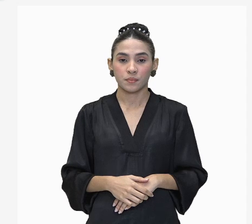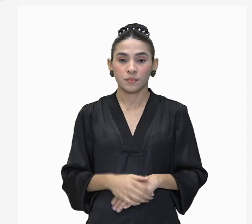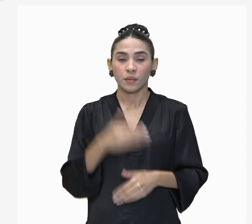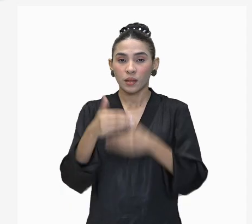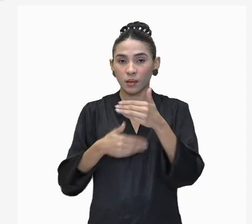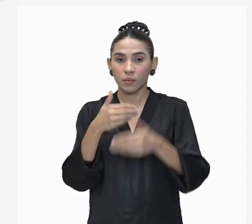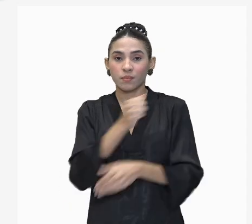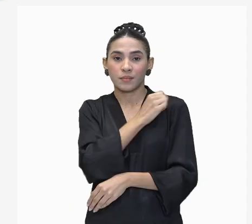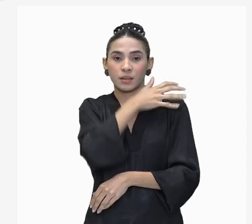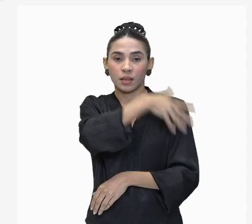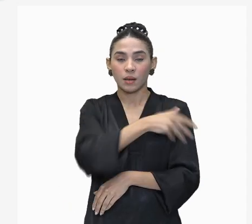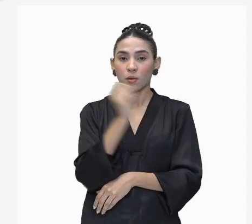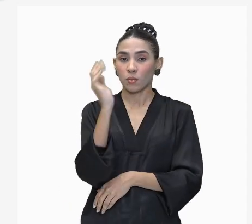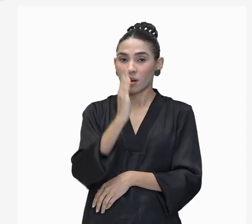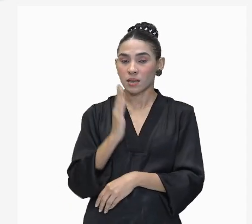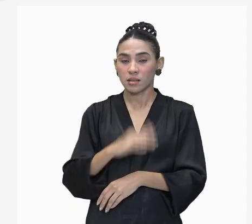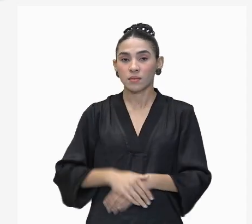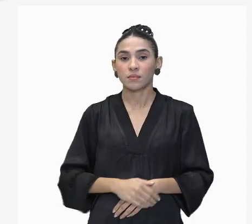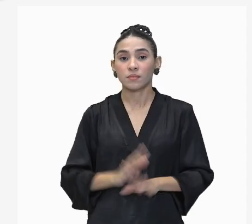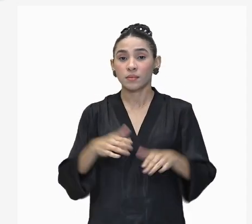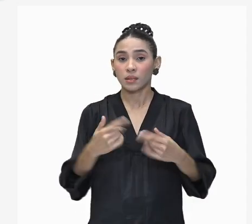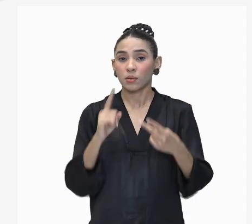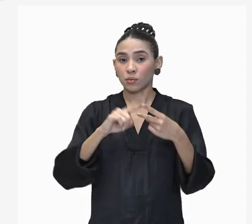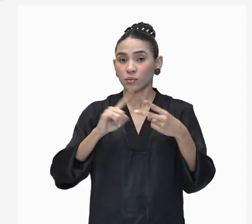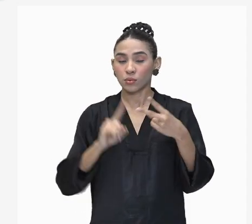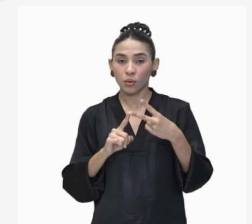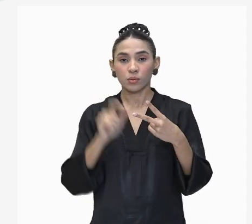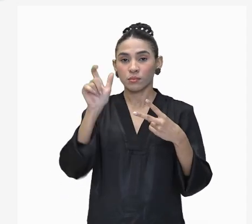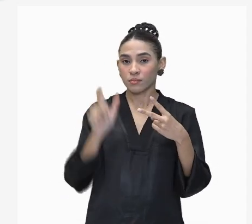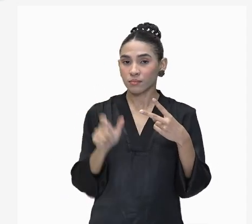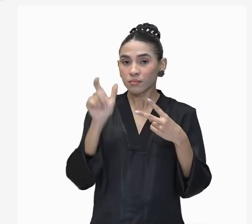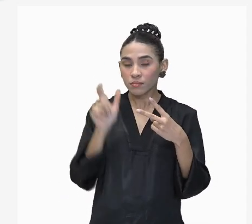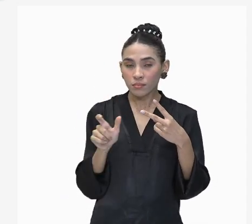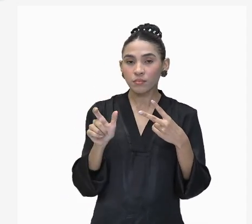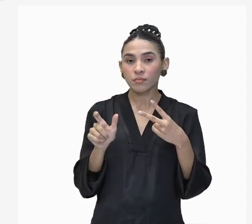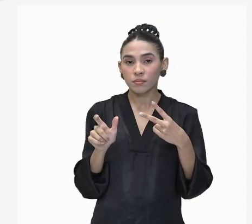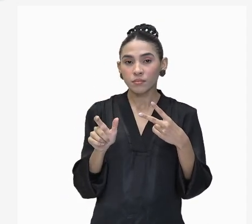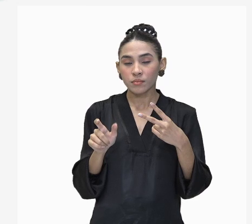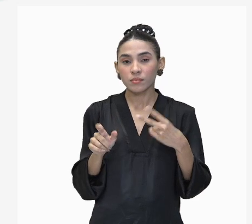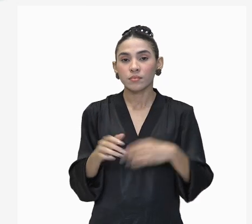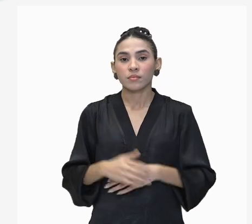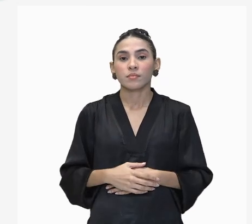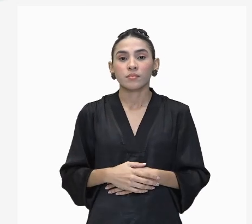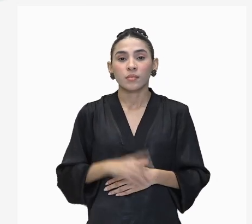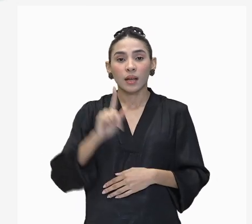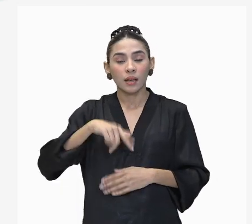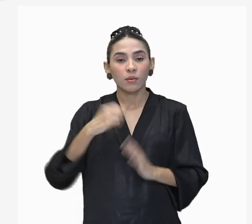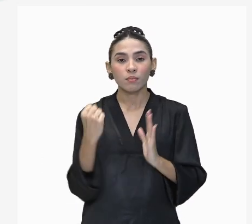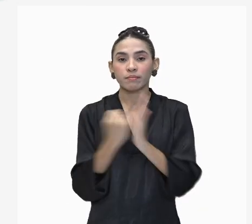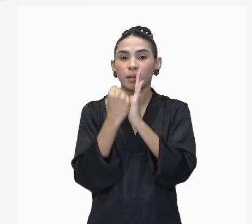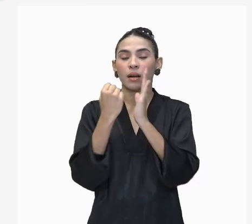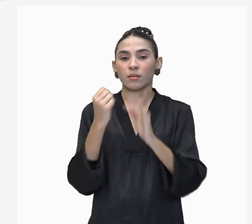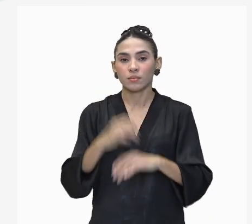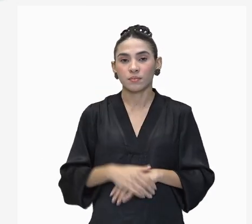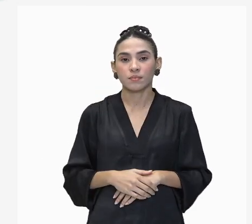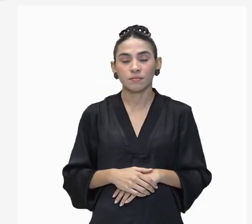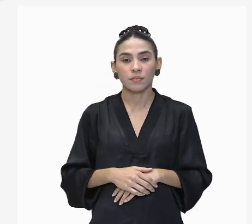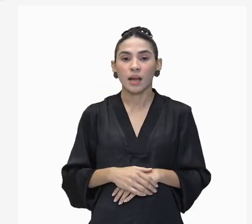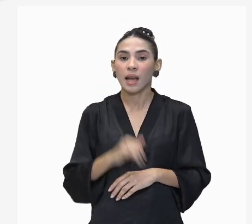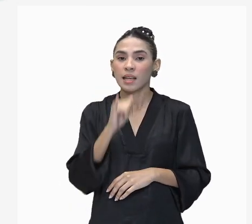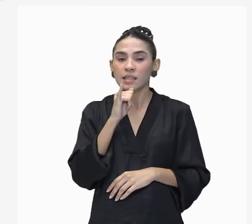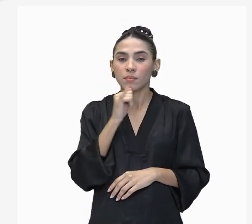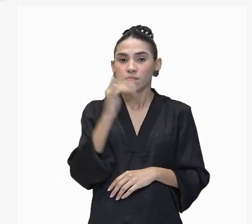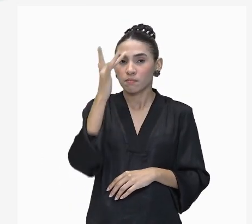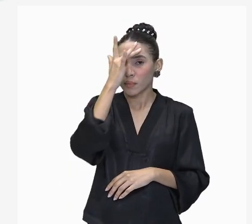tenentismo no Brasil. Então, esses dois personagens, essas 2 pessoas foram tidas ali como mártires, como heróis,